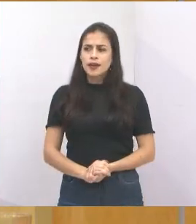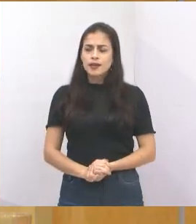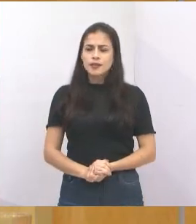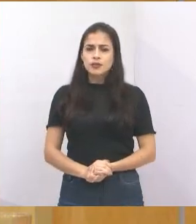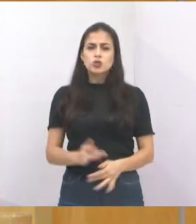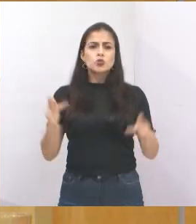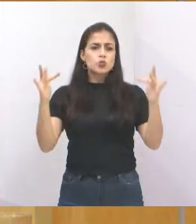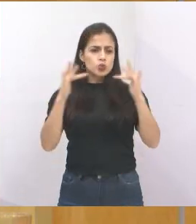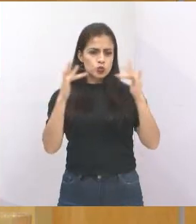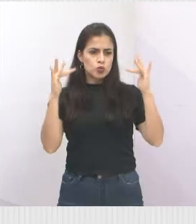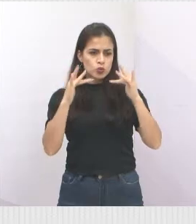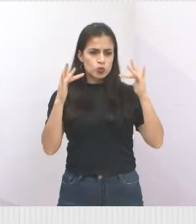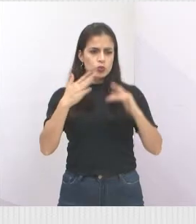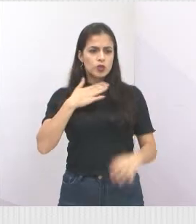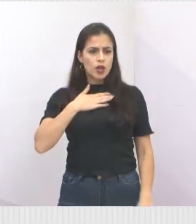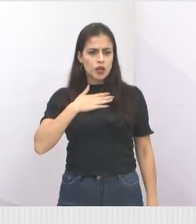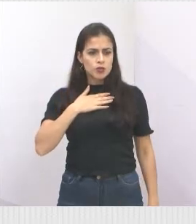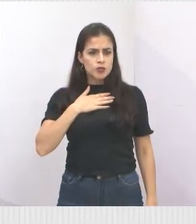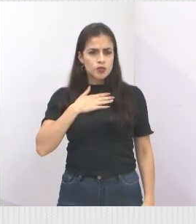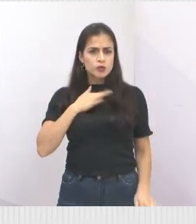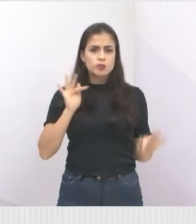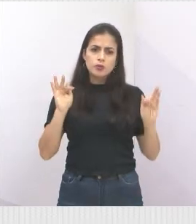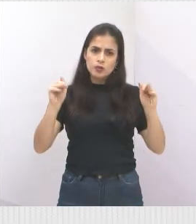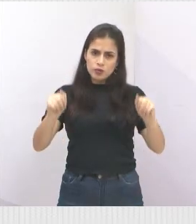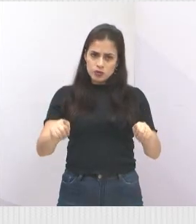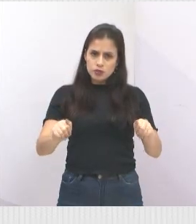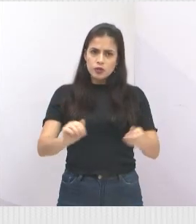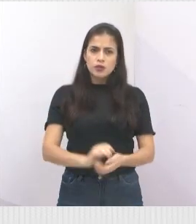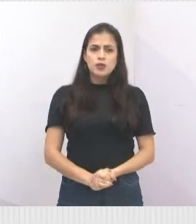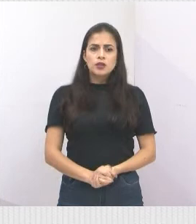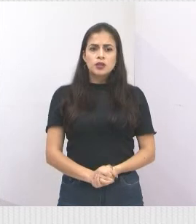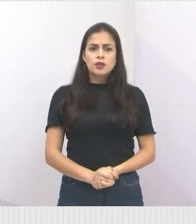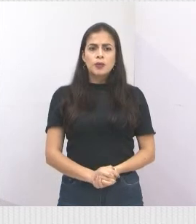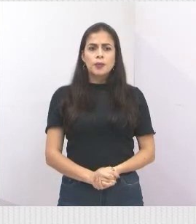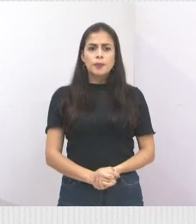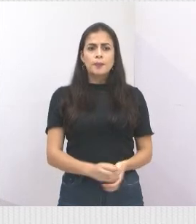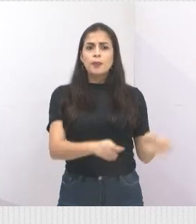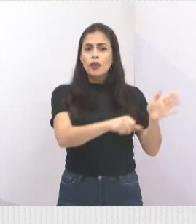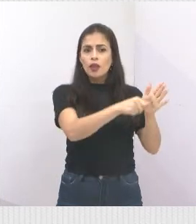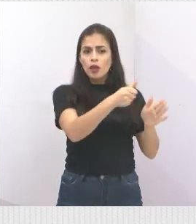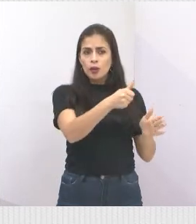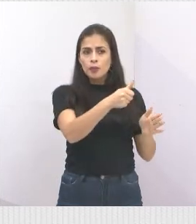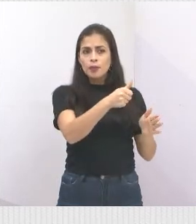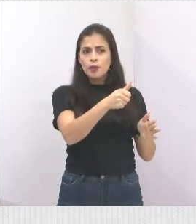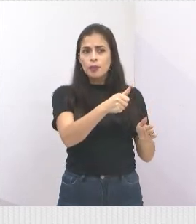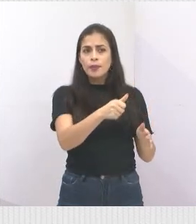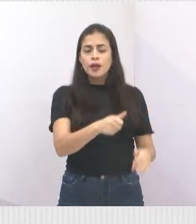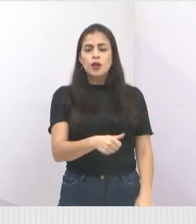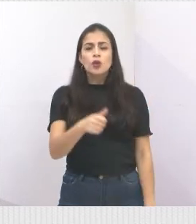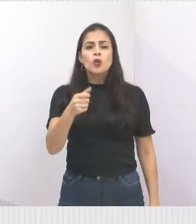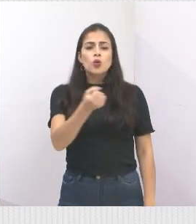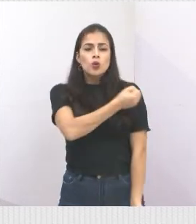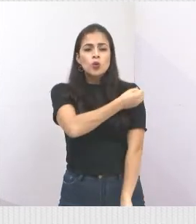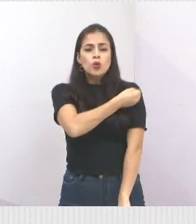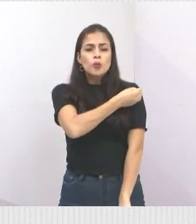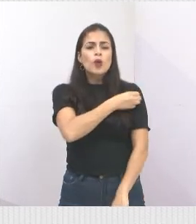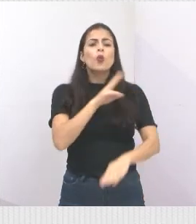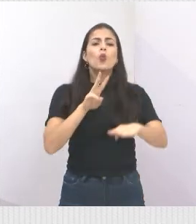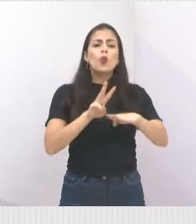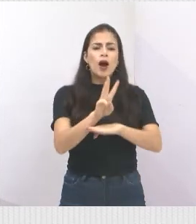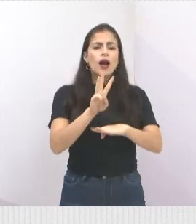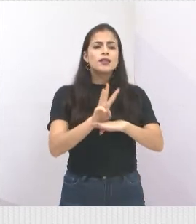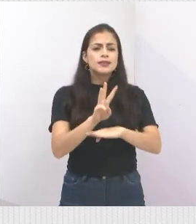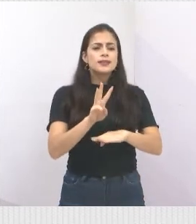colocar só os meus contatos para finalizar esse primeiro telefone é o nosso WhatsApp Estou sempre à disposição